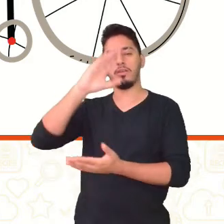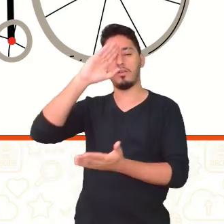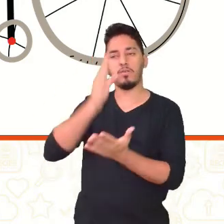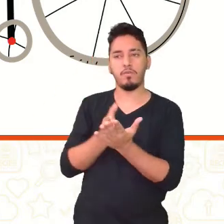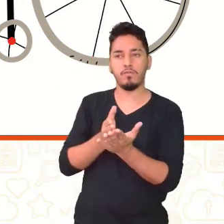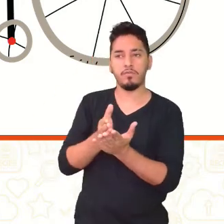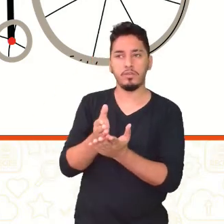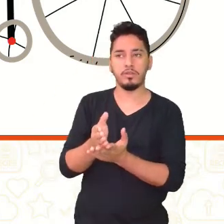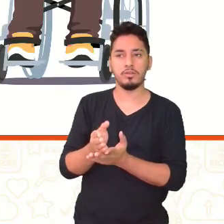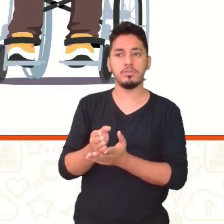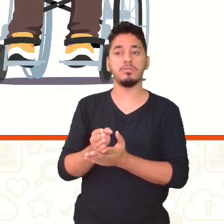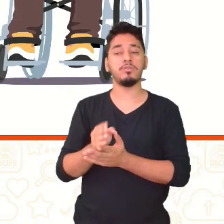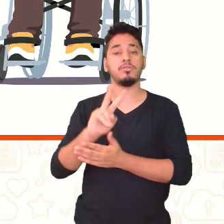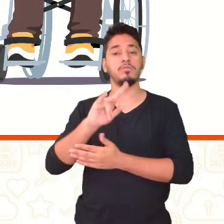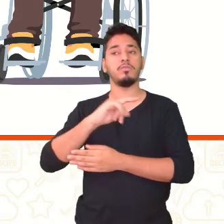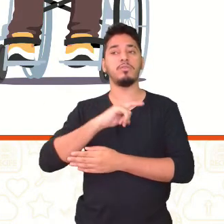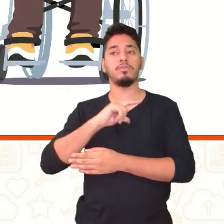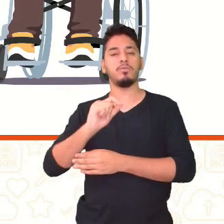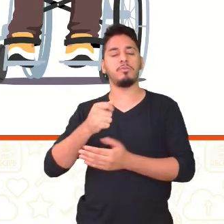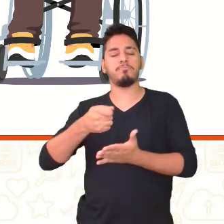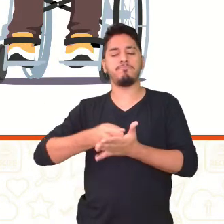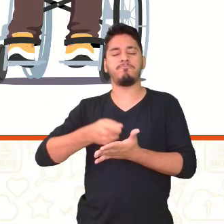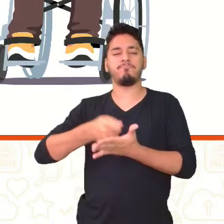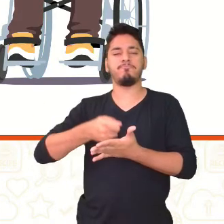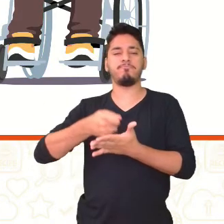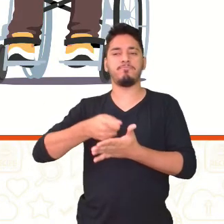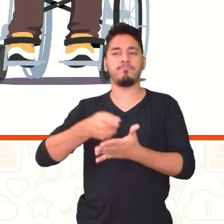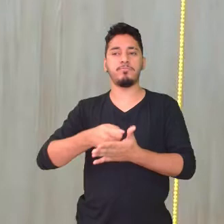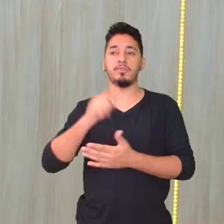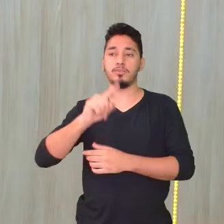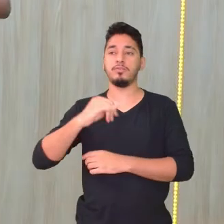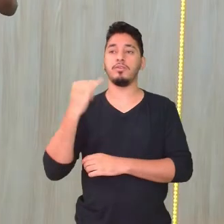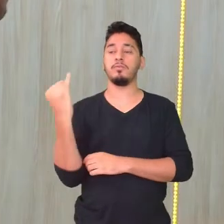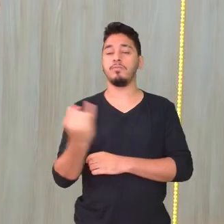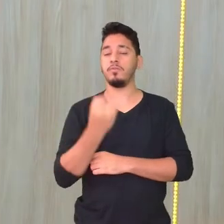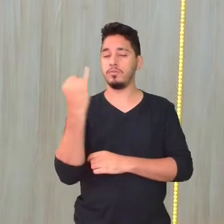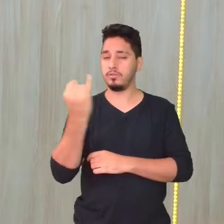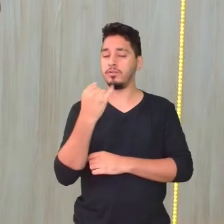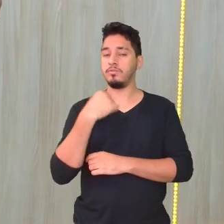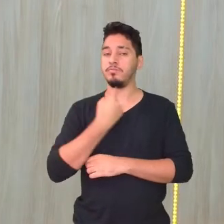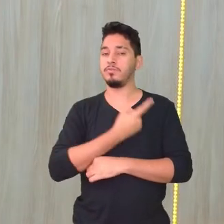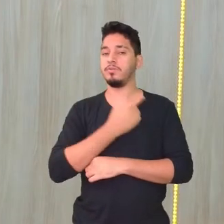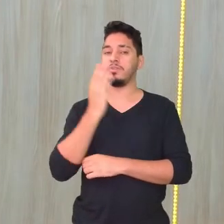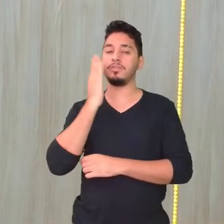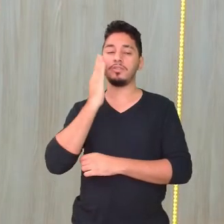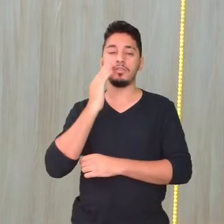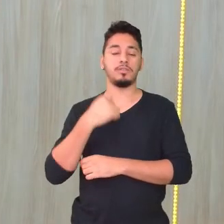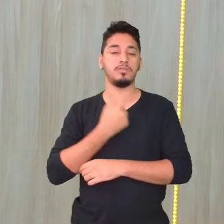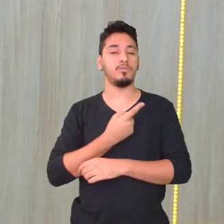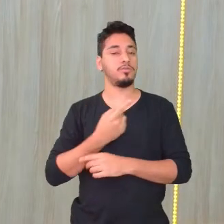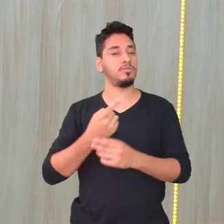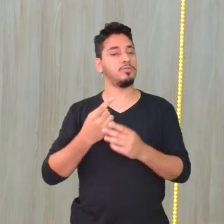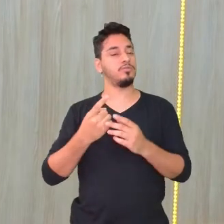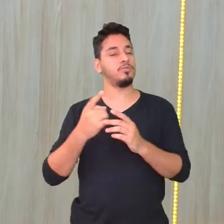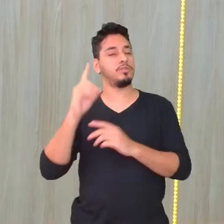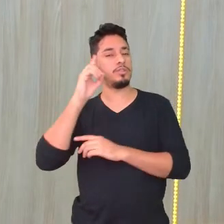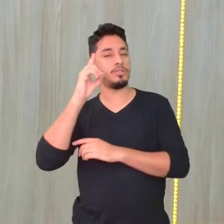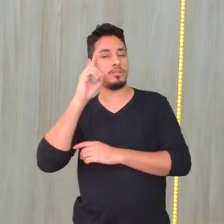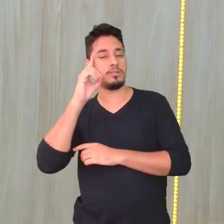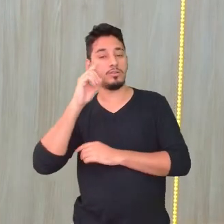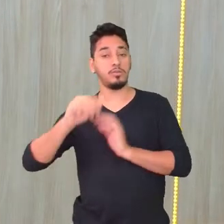confiança e eles vão mobilizar persistência. Isso é importante para a gente considerar nas nossas dinâmicas. Então, no